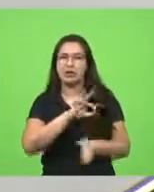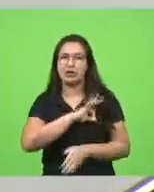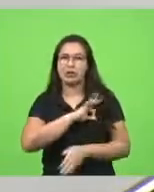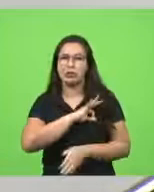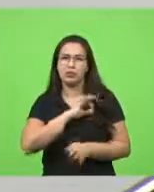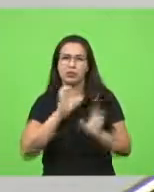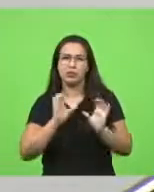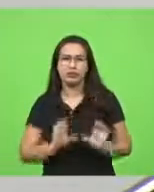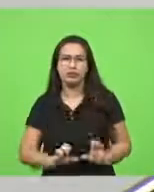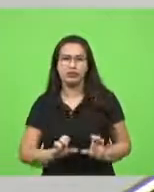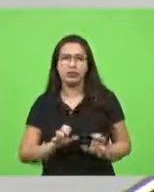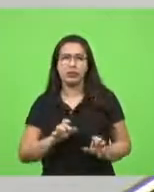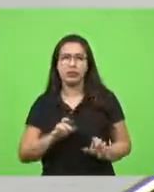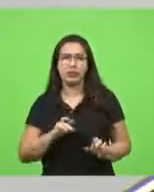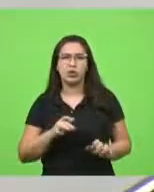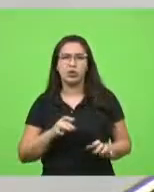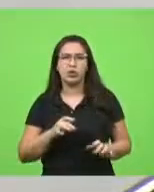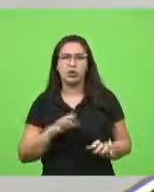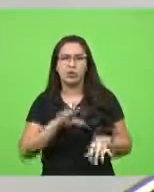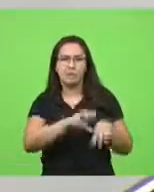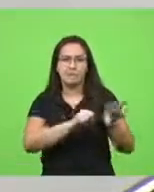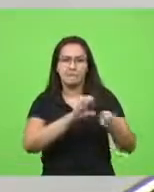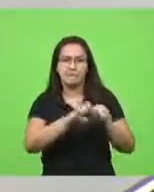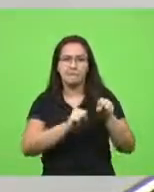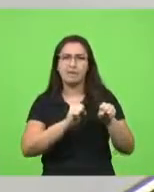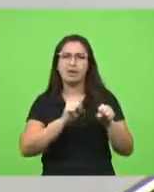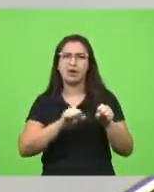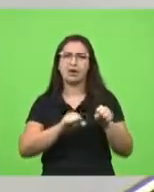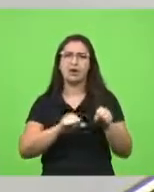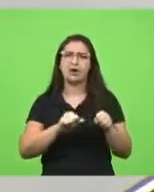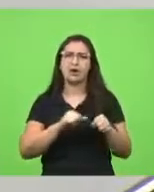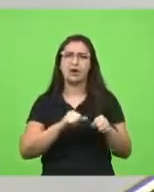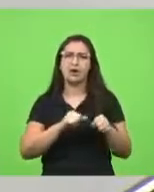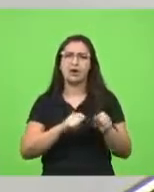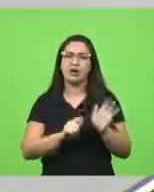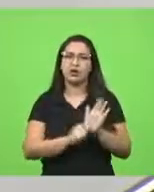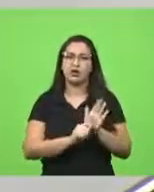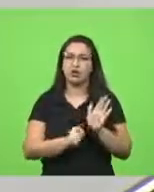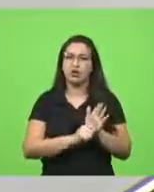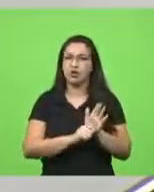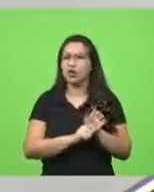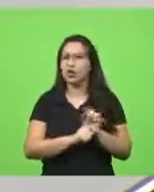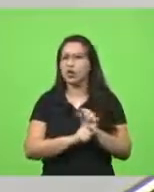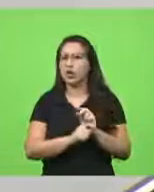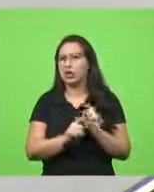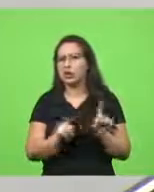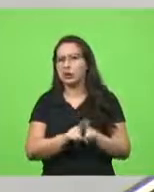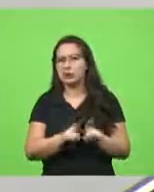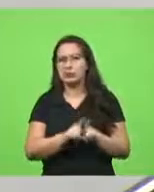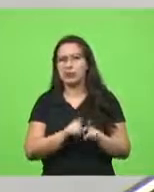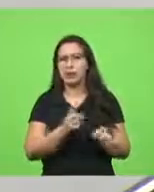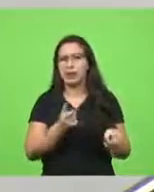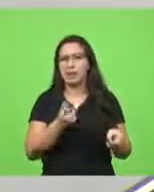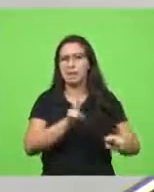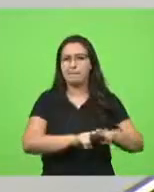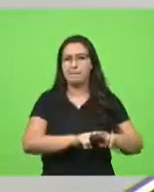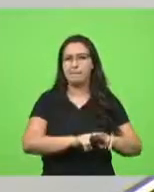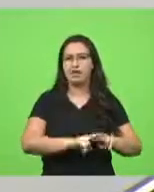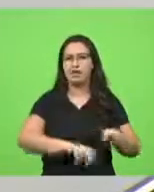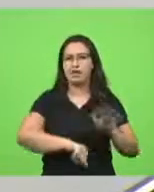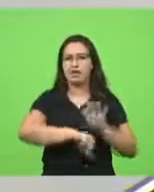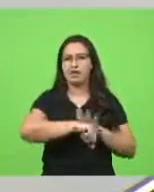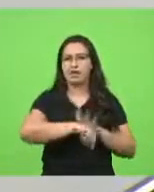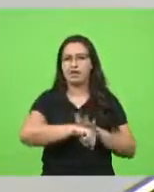de apreensão de drogas, de prisão de criminosos. Todos os dias nós vemos nas